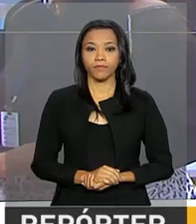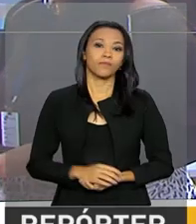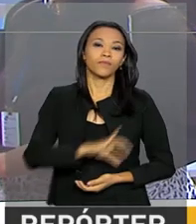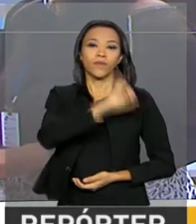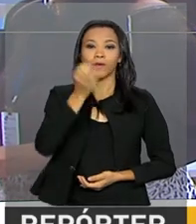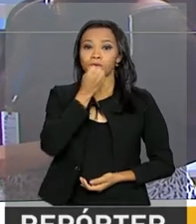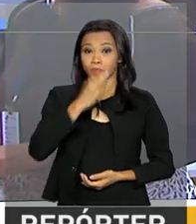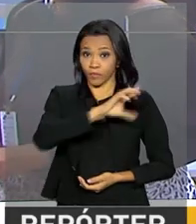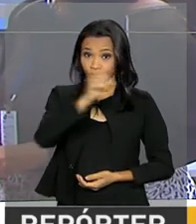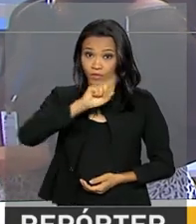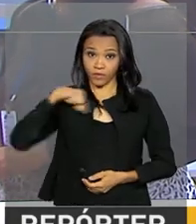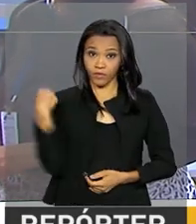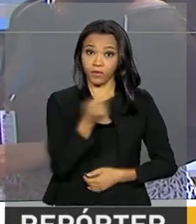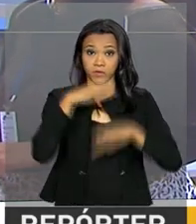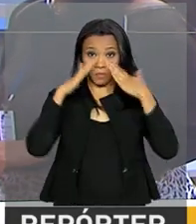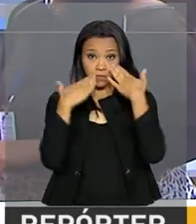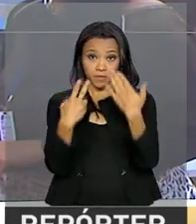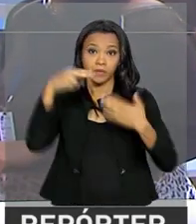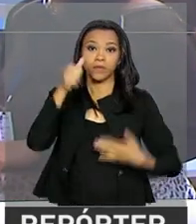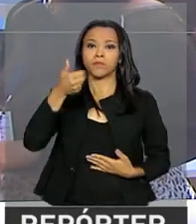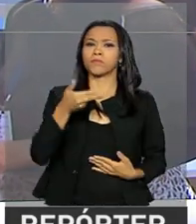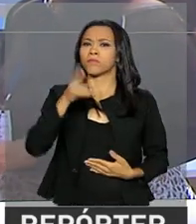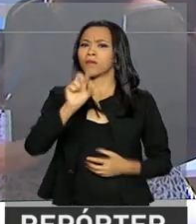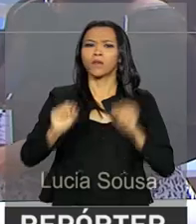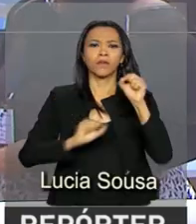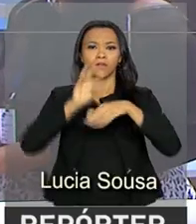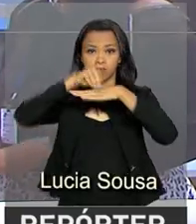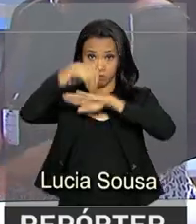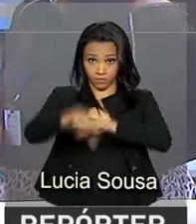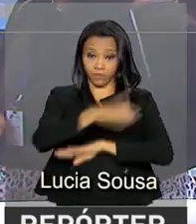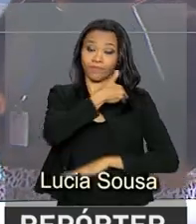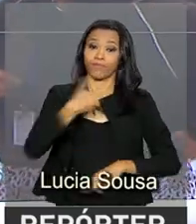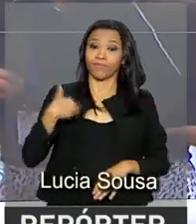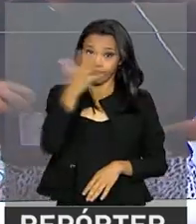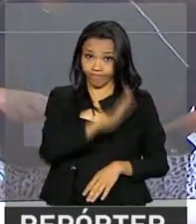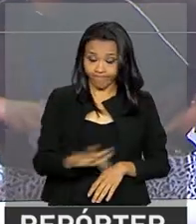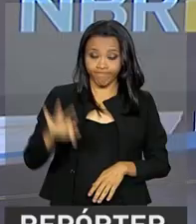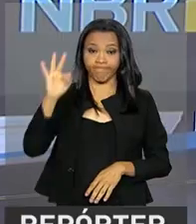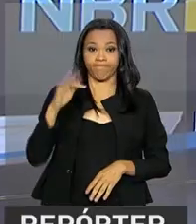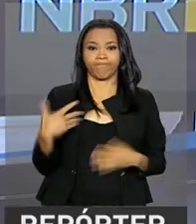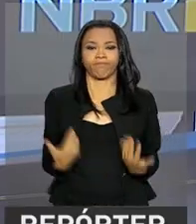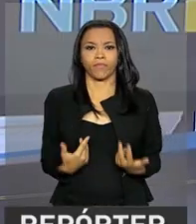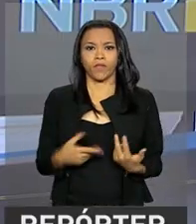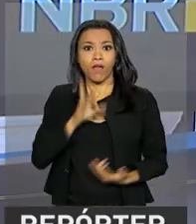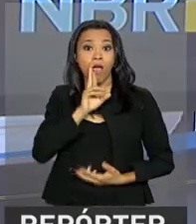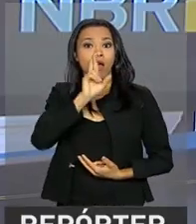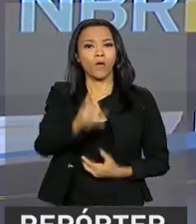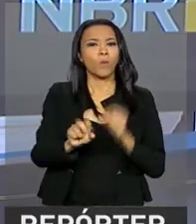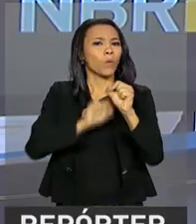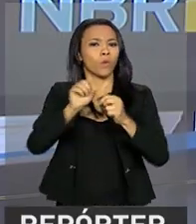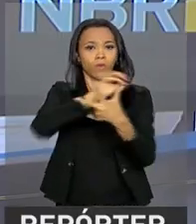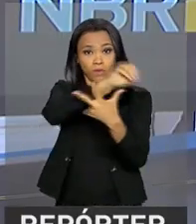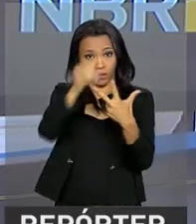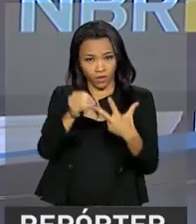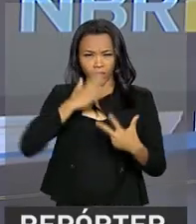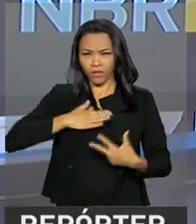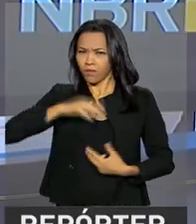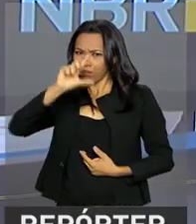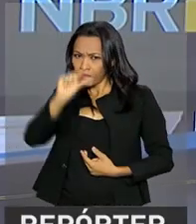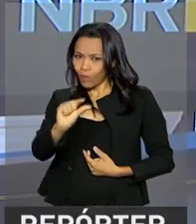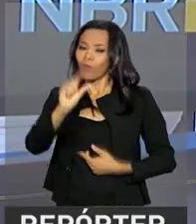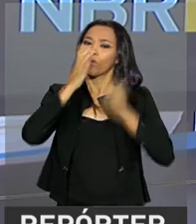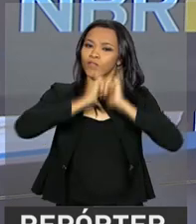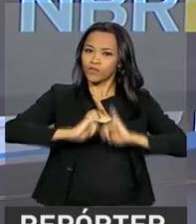Olá bom dia estamos de volta com repórter NBR e as notícias do governo federal o resultado do ENEM será divulgado daqui a